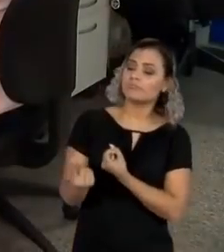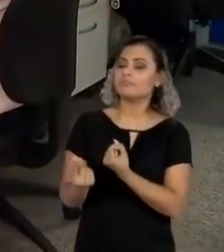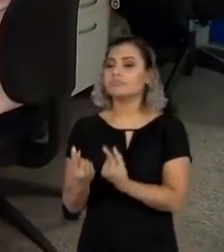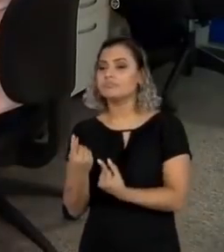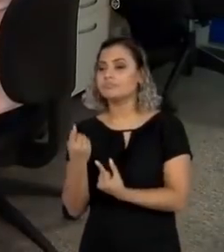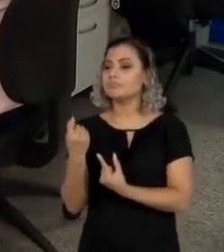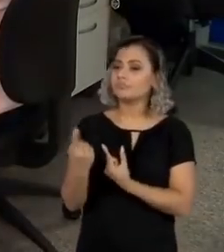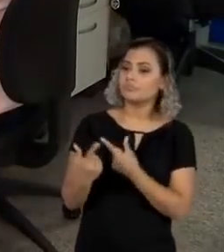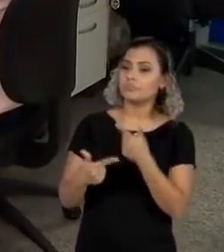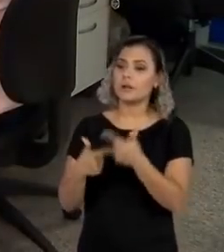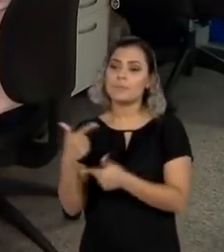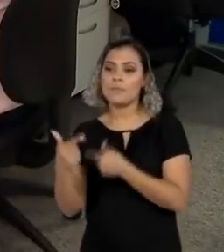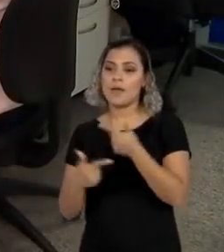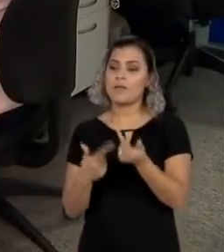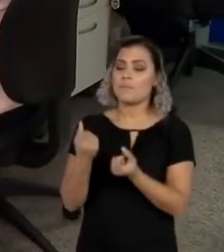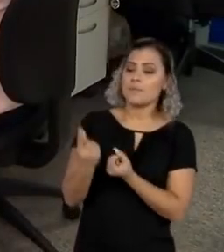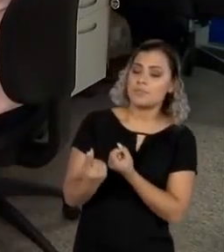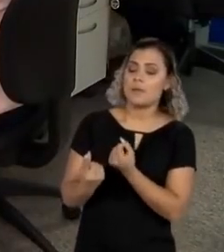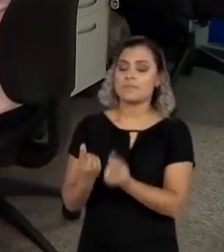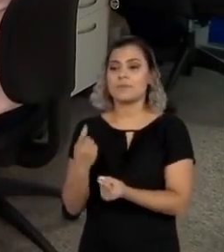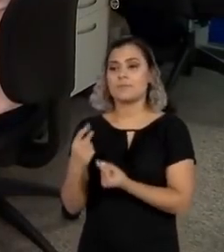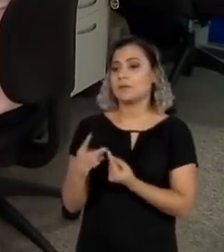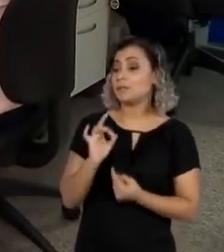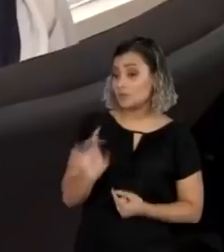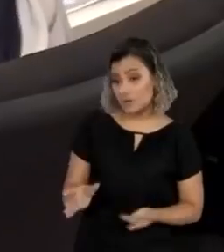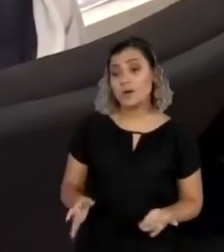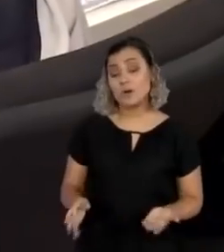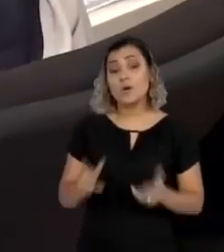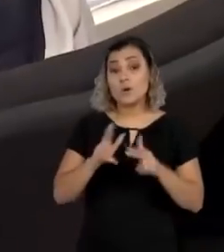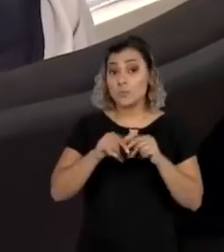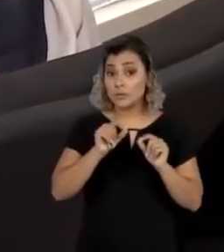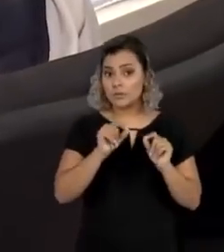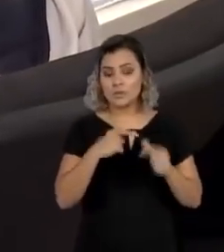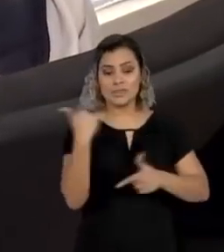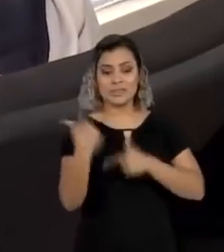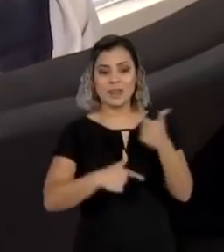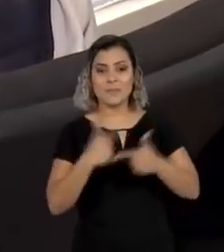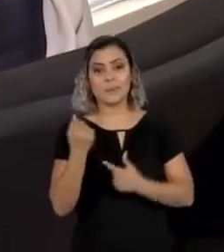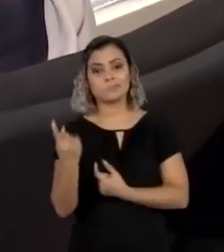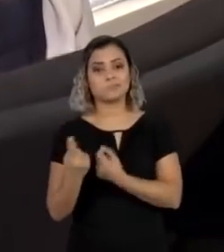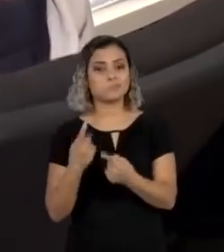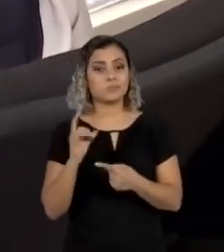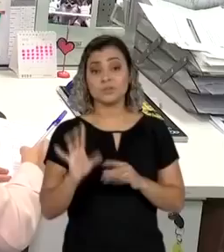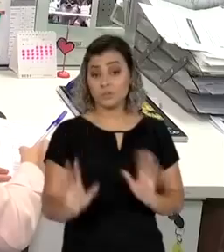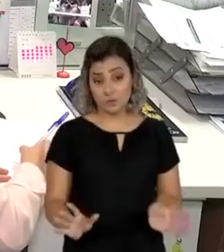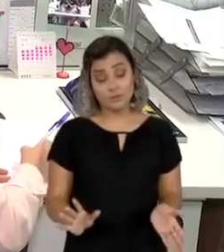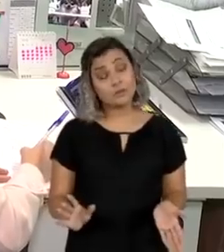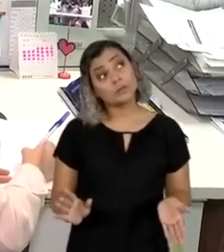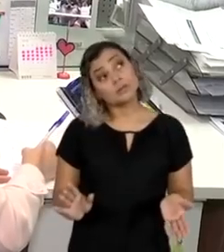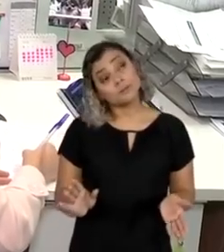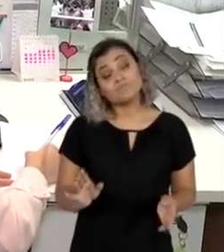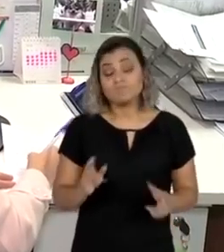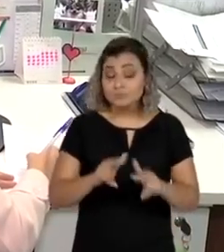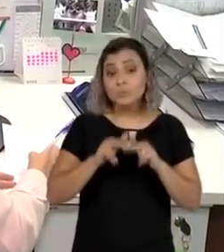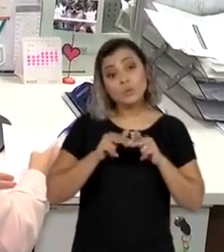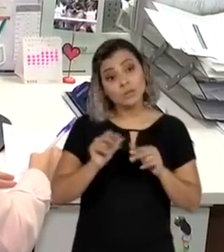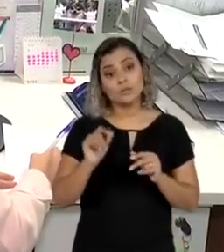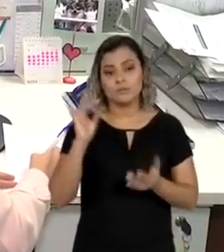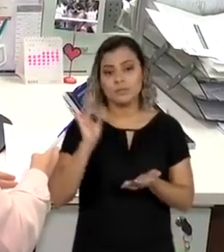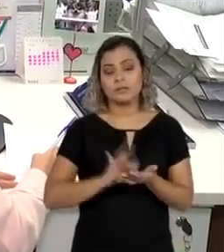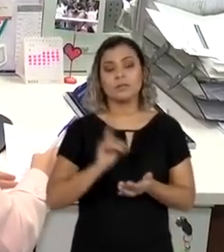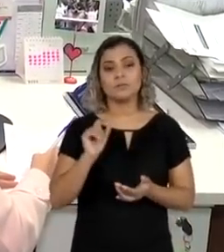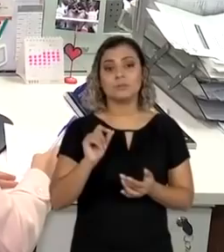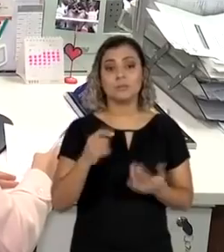tem trocado, por assim dizer, trabalho diretamente contratado por trabalho informal, e uma taxa enorme